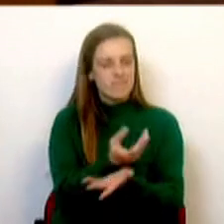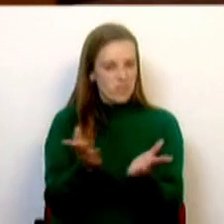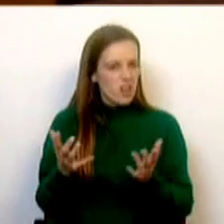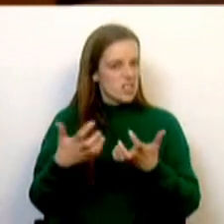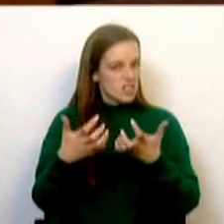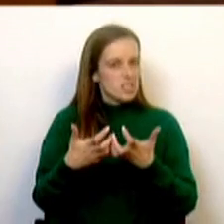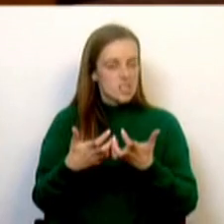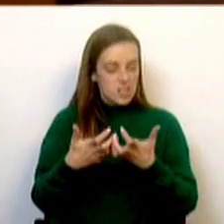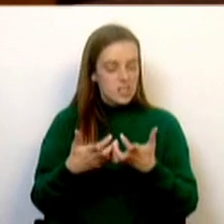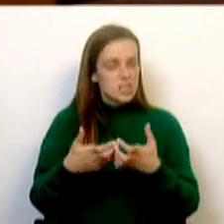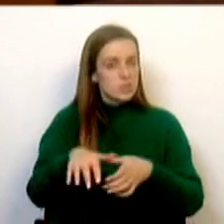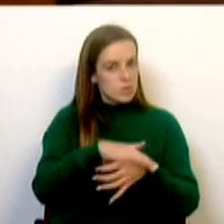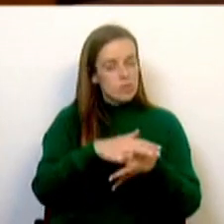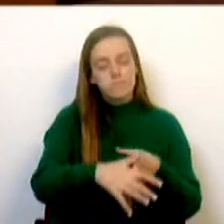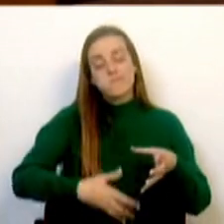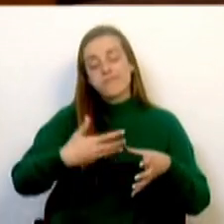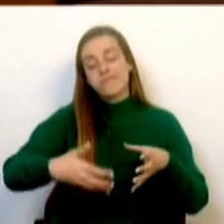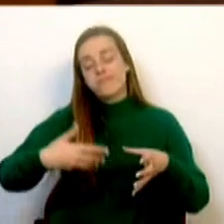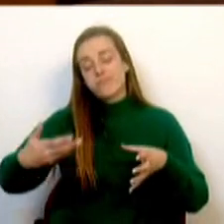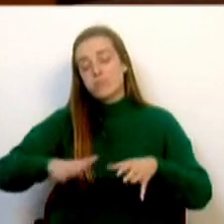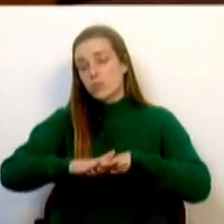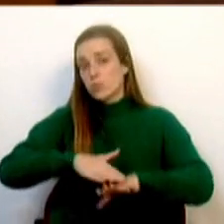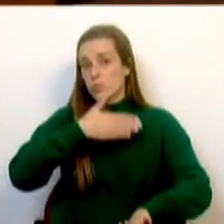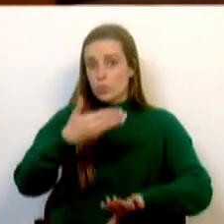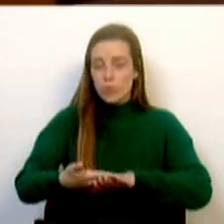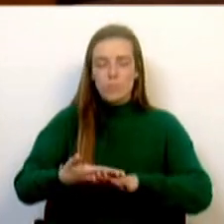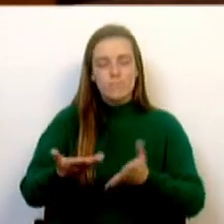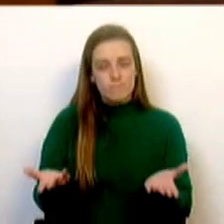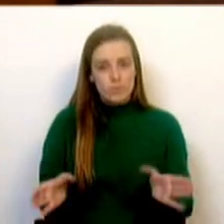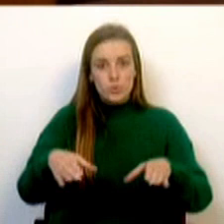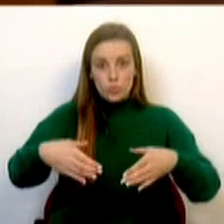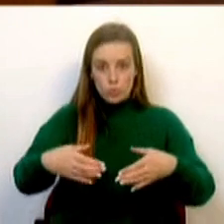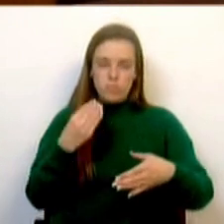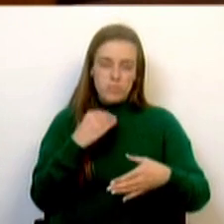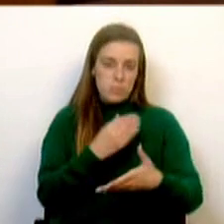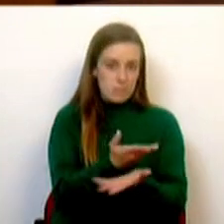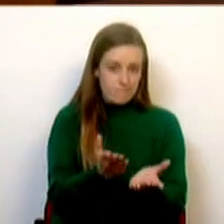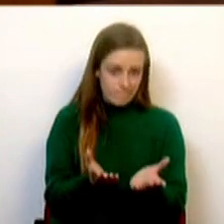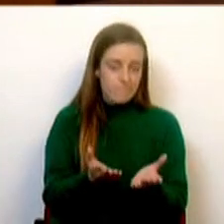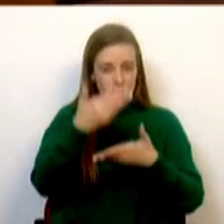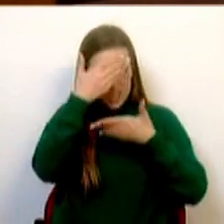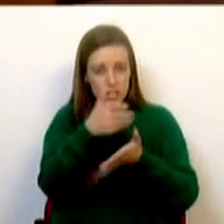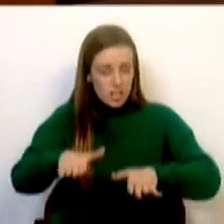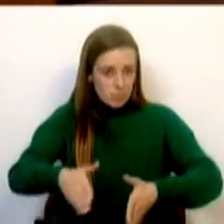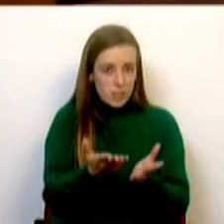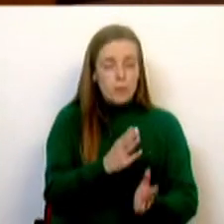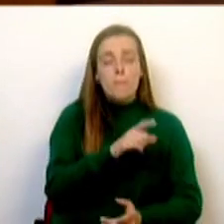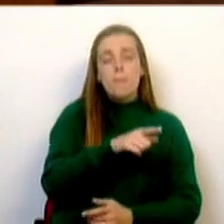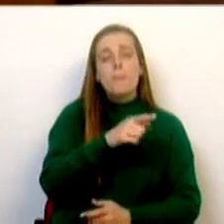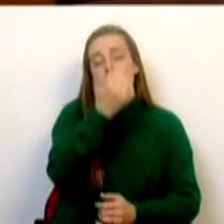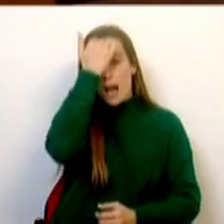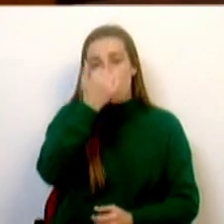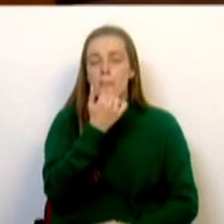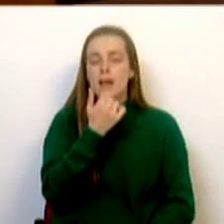situação tornou-se ainda mais complexa com a emergência de grupos extremistas islâmicos, como o Hamas, o Hezbollah e o Estado Islâmico, por